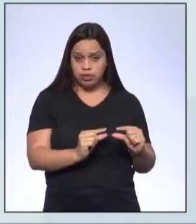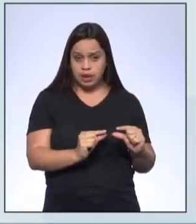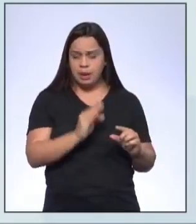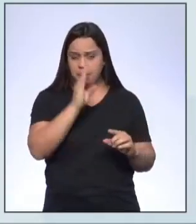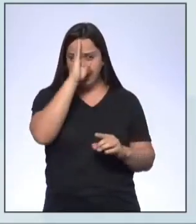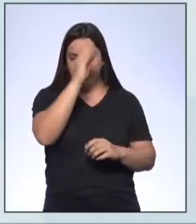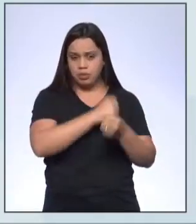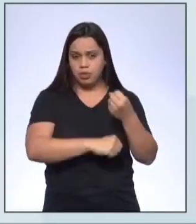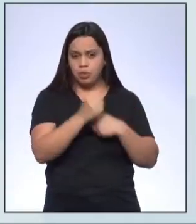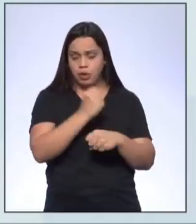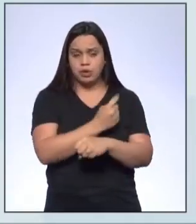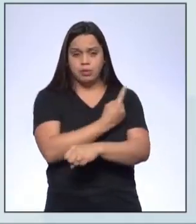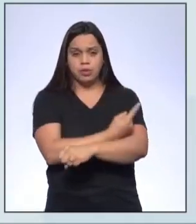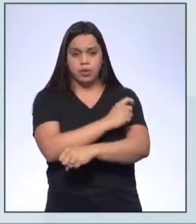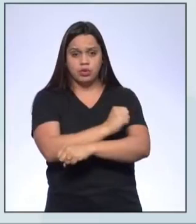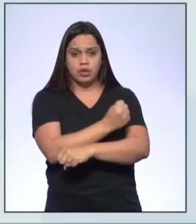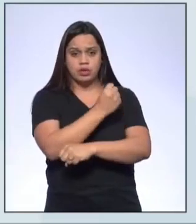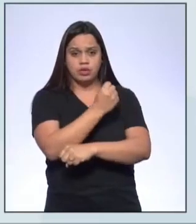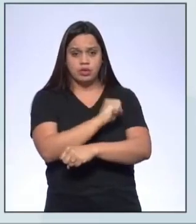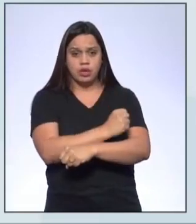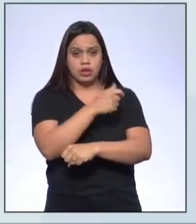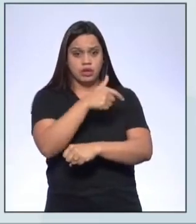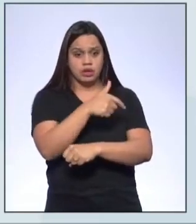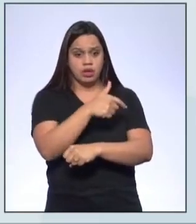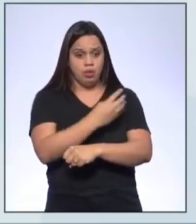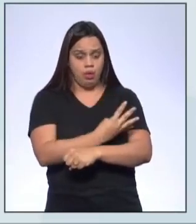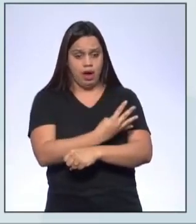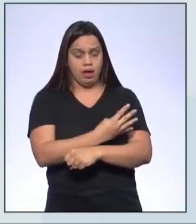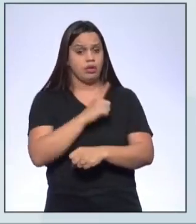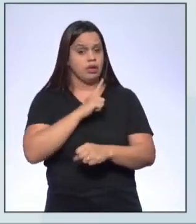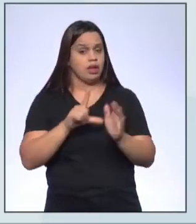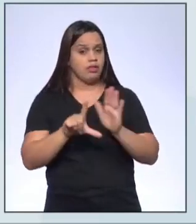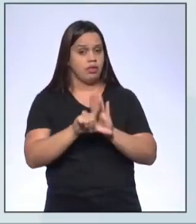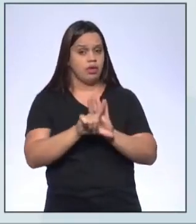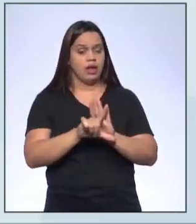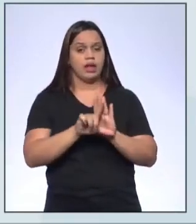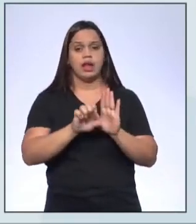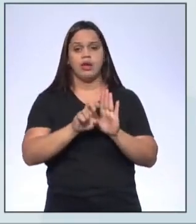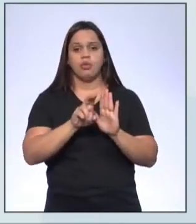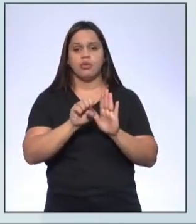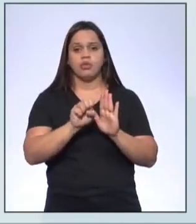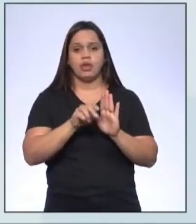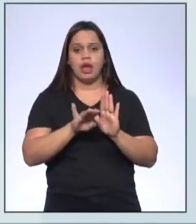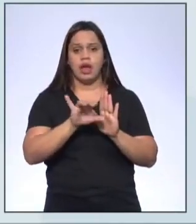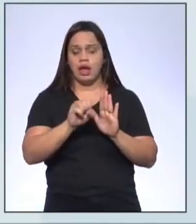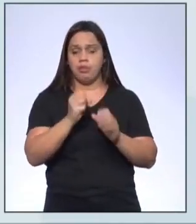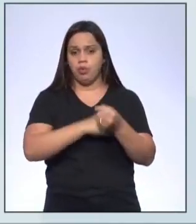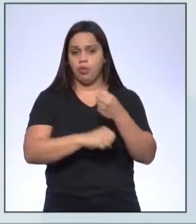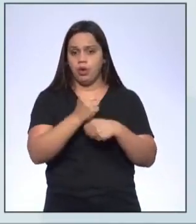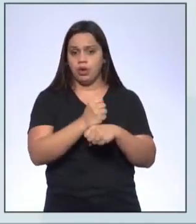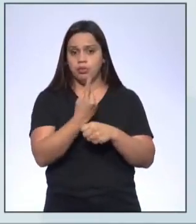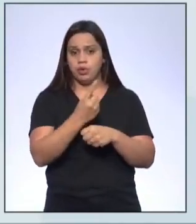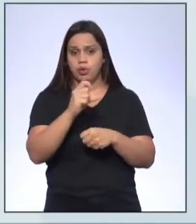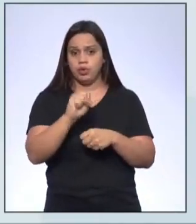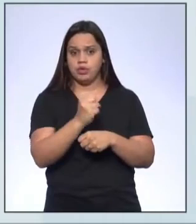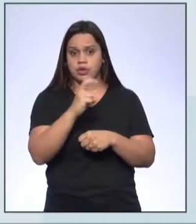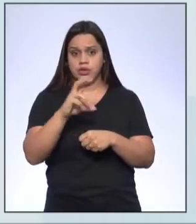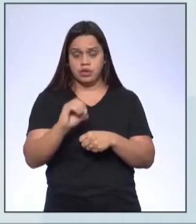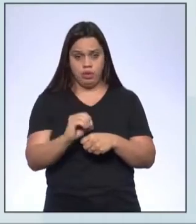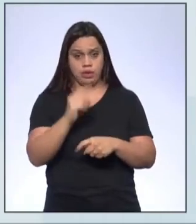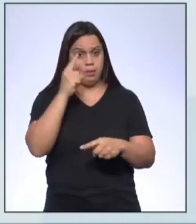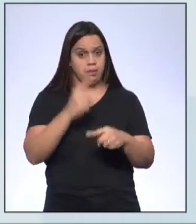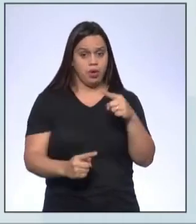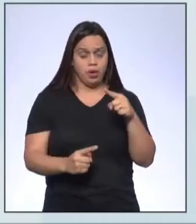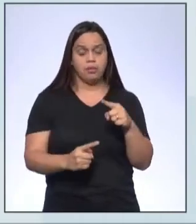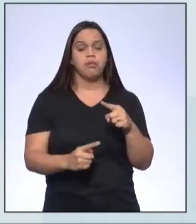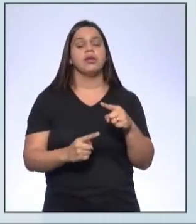de 1884. Então, já em nós tivemos a lei Eusébio de Queiroz, em 1850, que proibia, né,